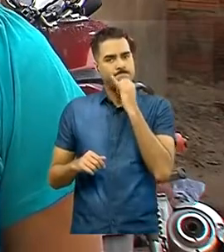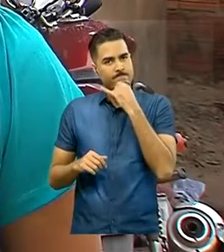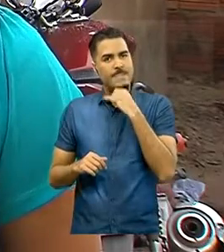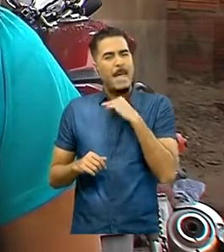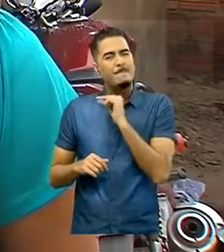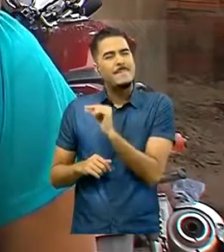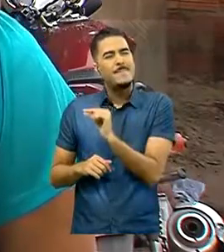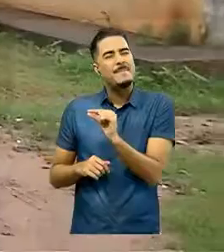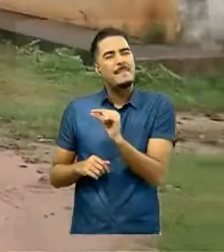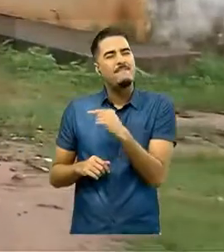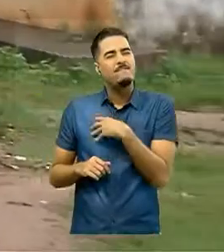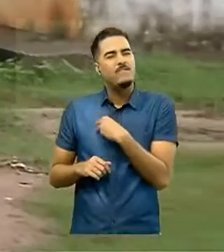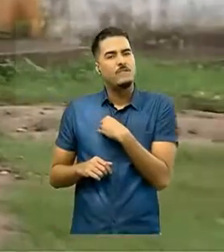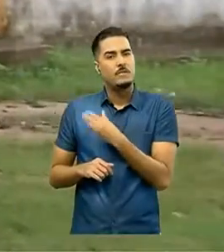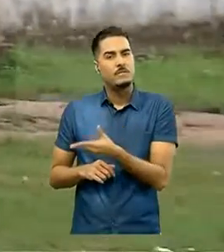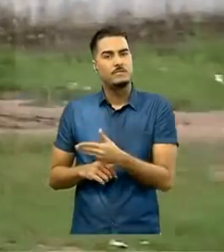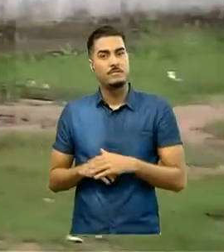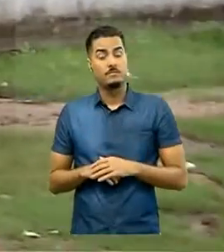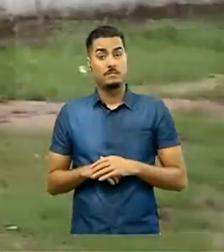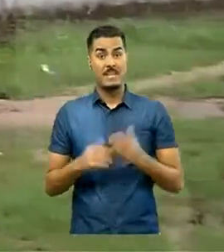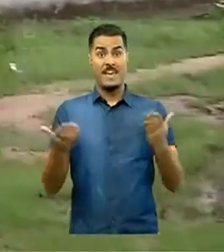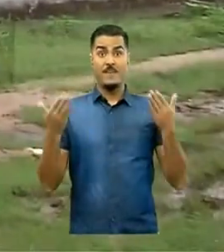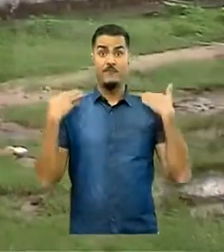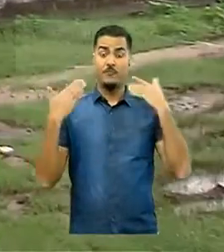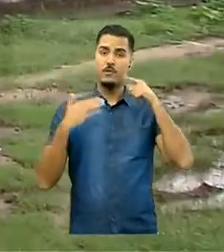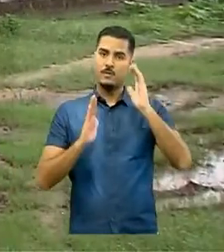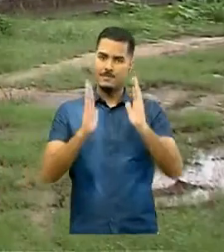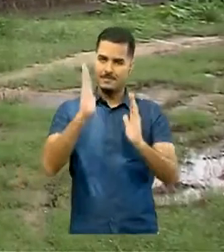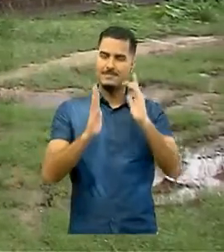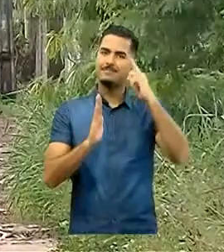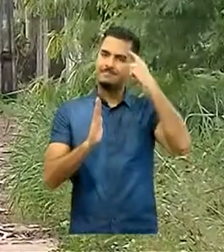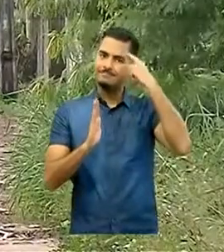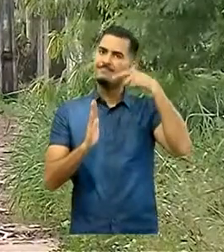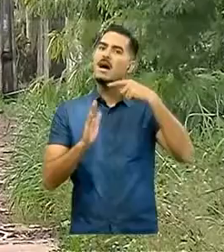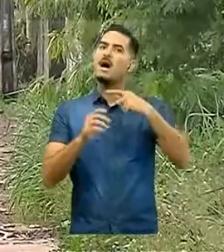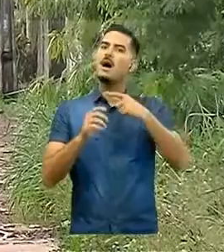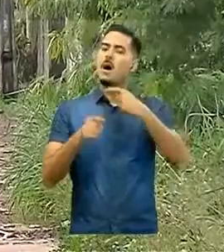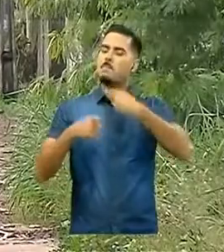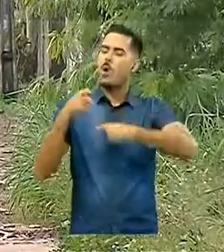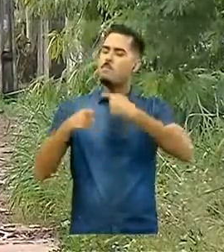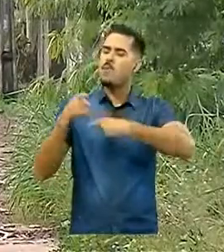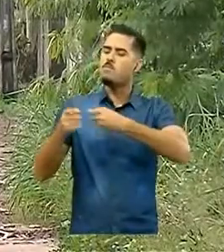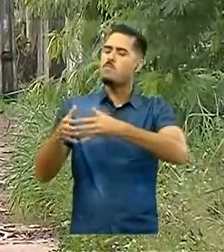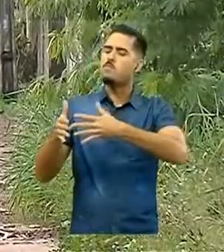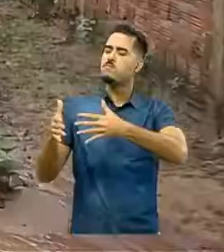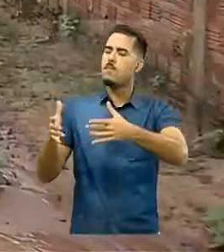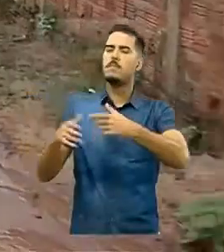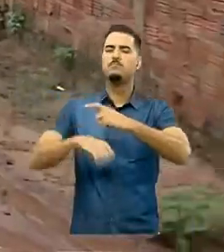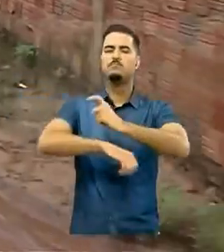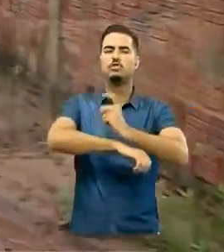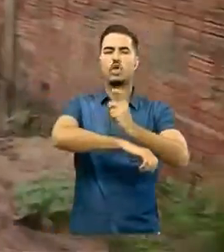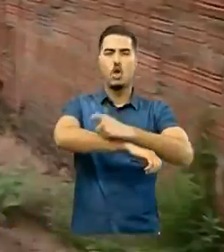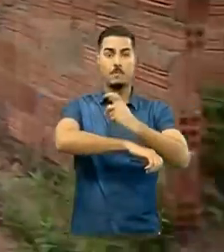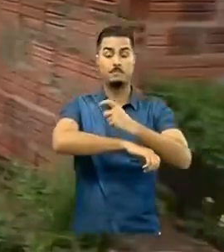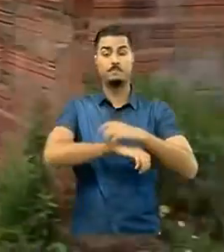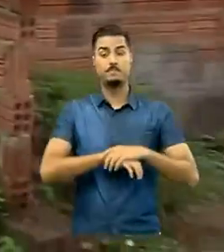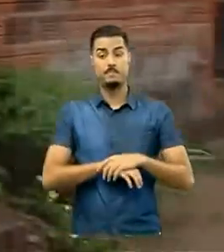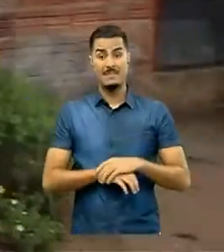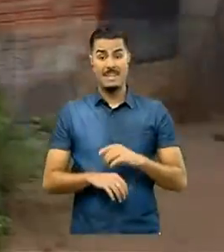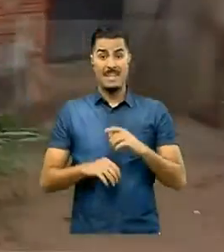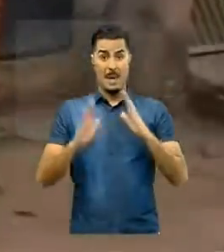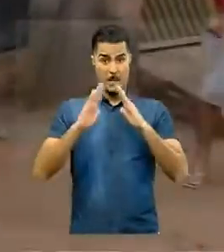filhotes de escorpiões lá. O verão é a época mais propícia para a proliferação de escorpiões. E na região